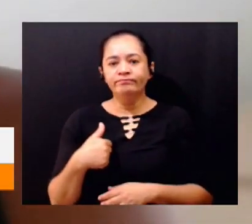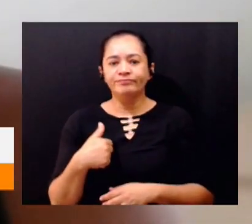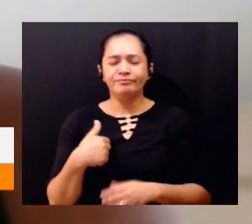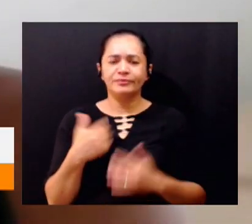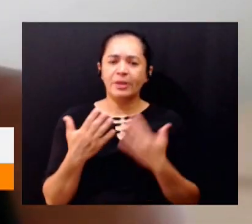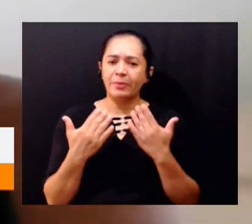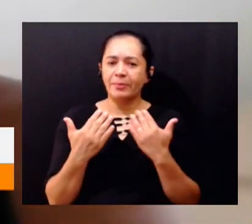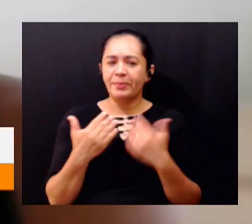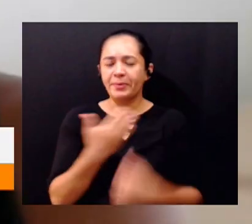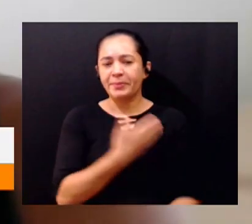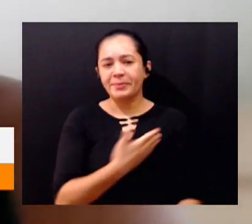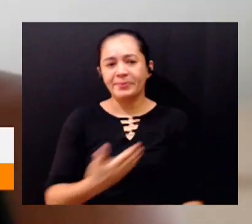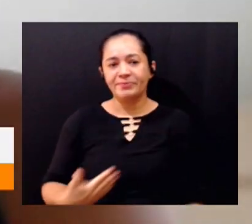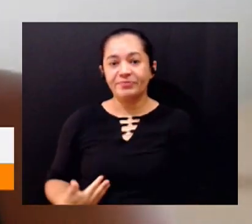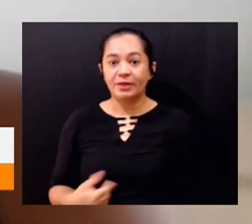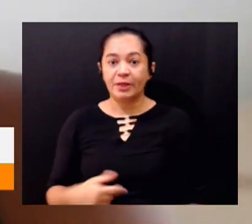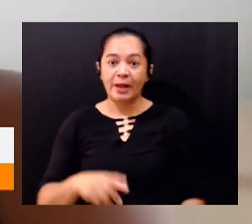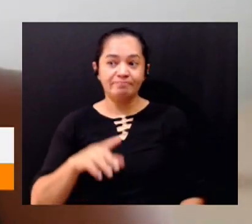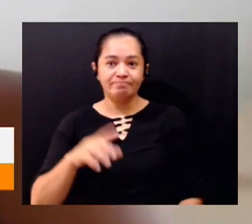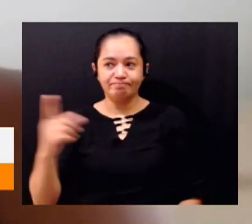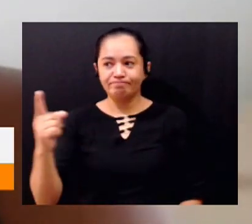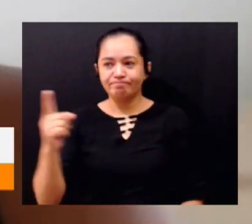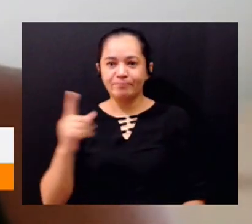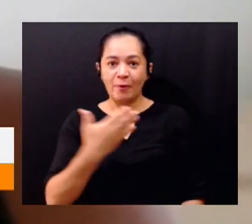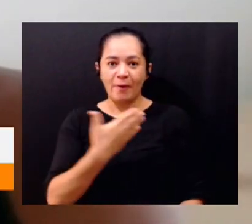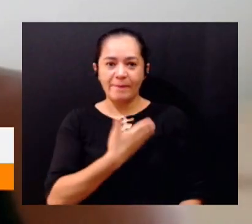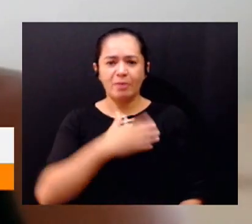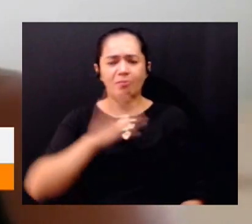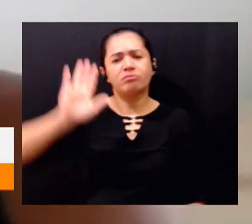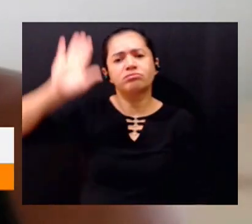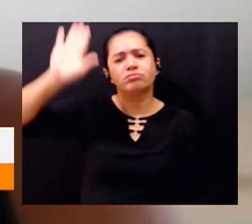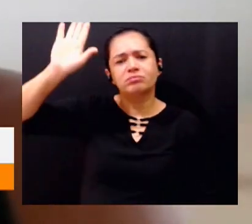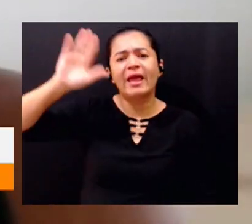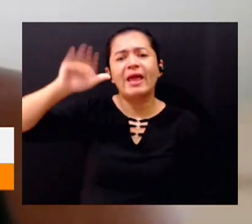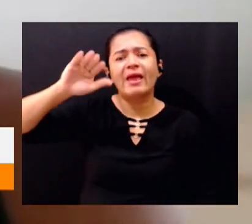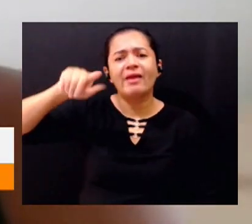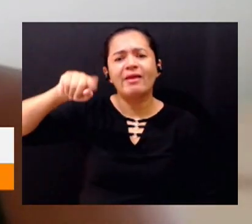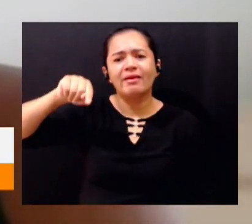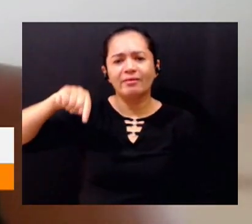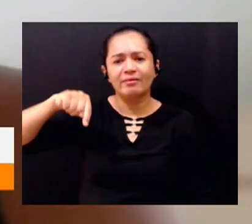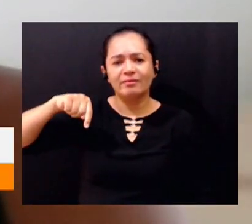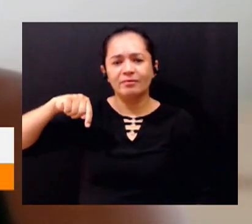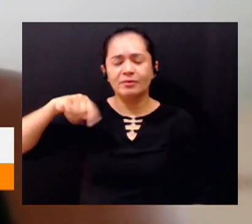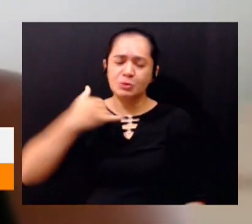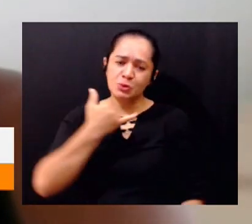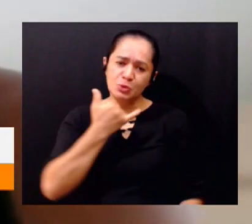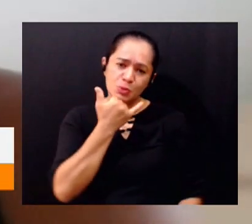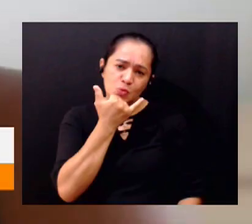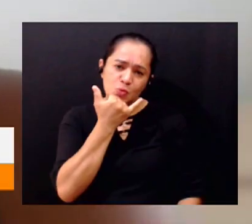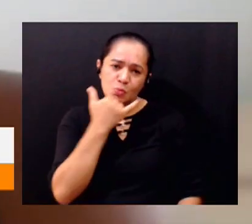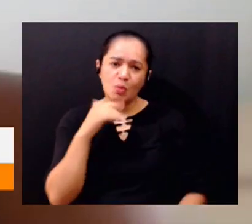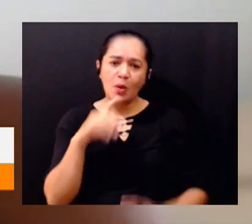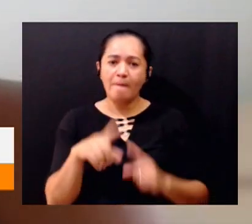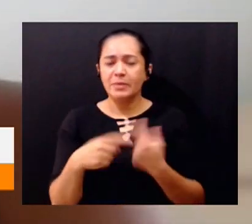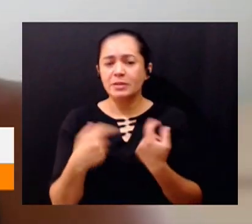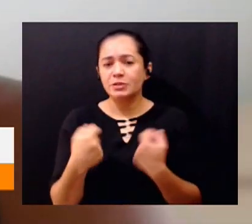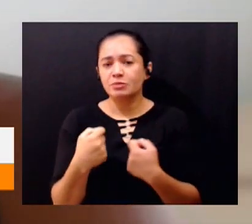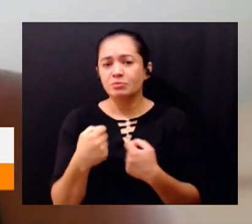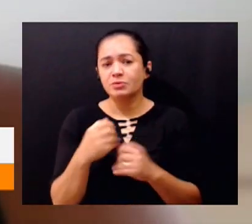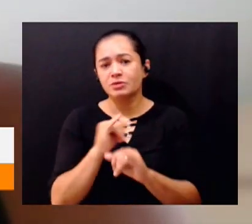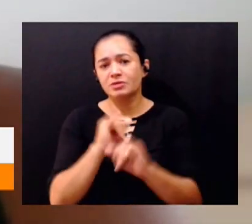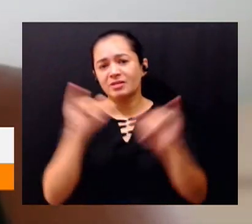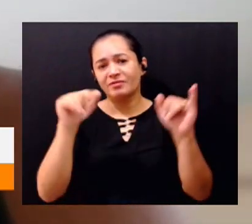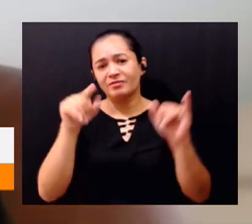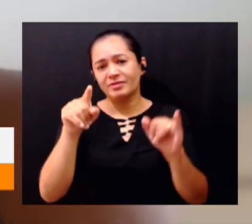amigo meu levantou a mão e falou assim: Bira, desculpa, mas eu preciso te falar uma coisa aqui em público, que está engasgada